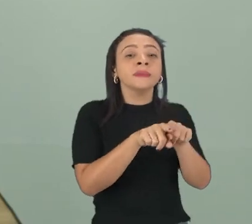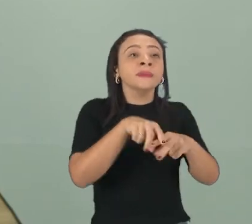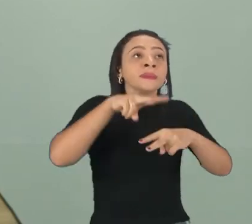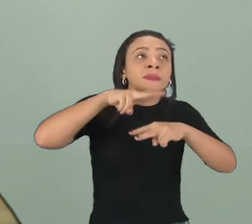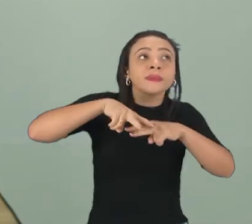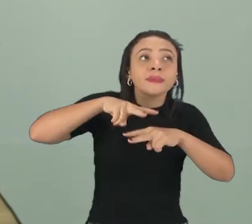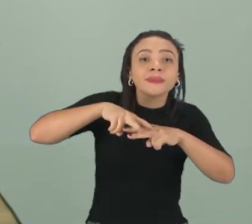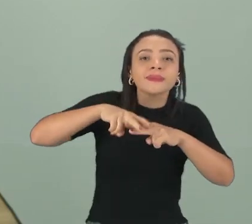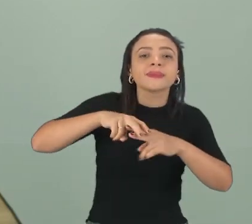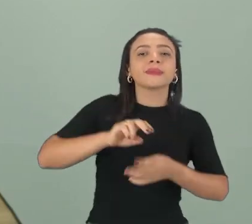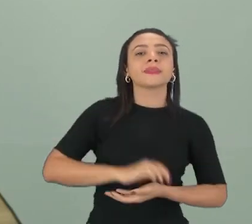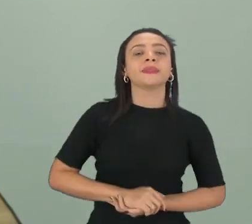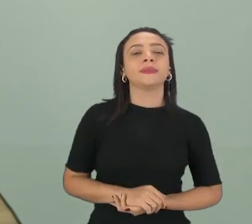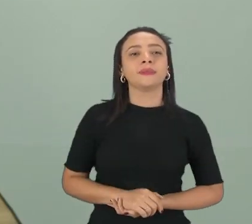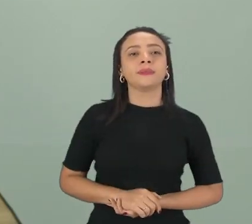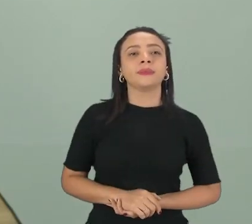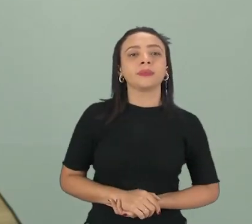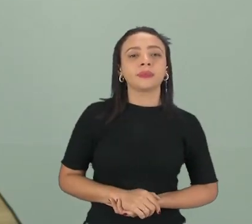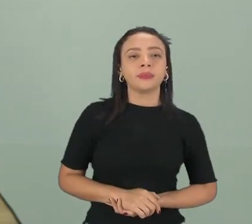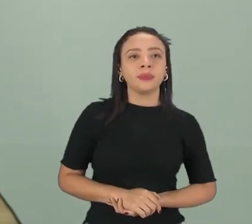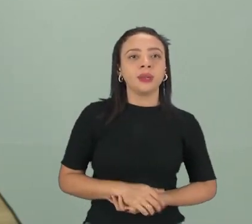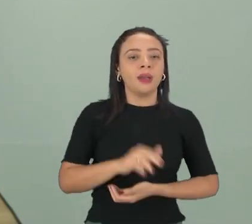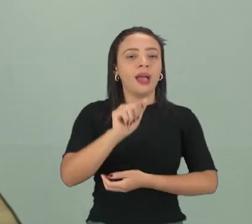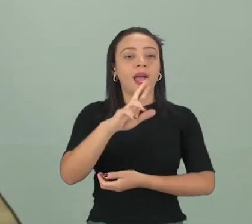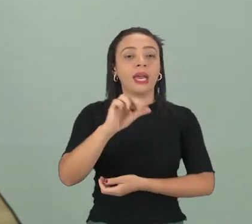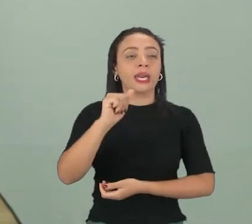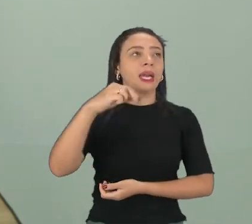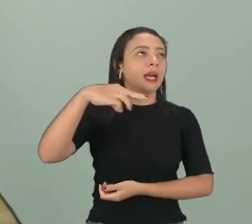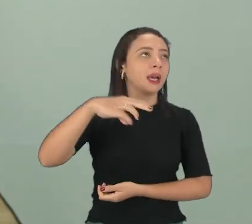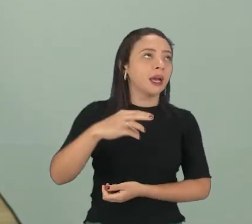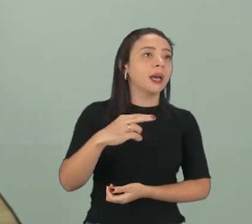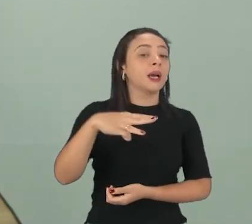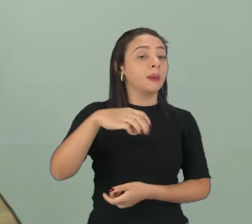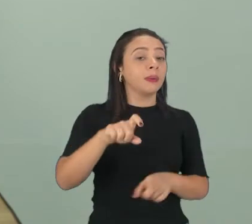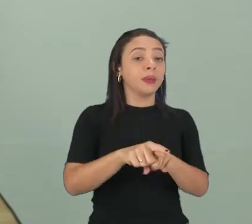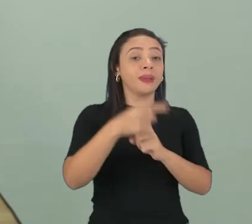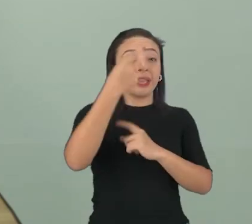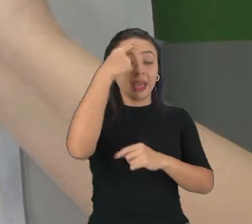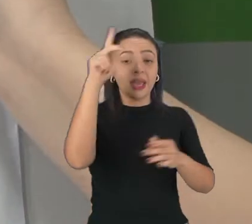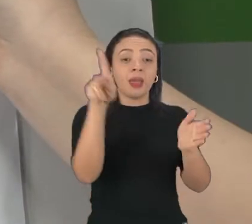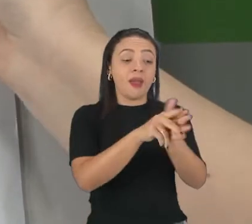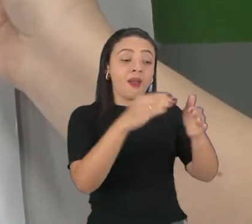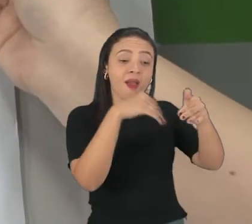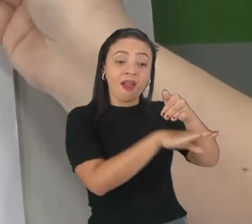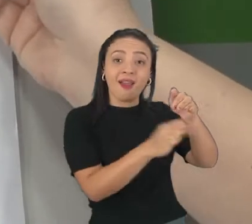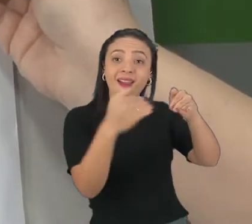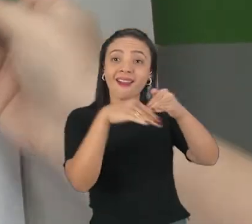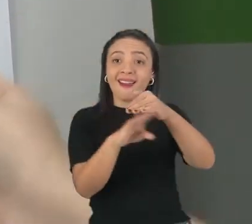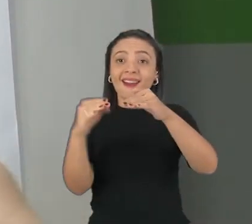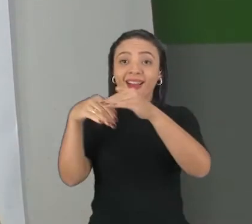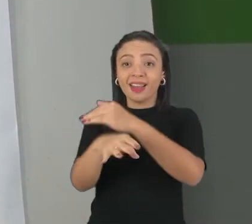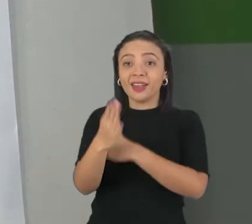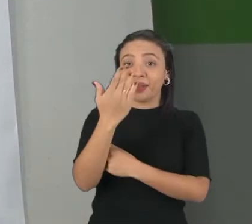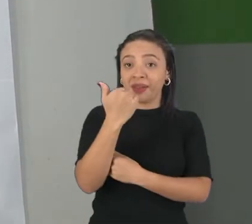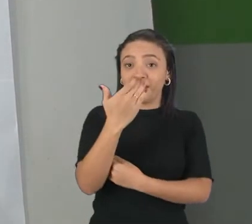os insetos, né, nos arames e ele cria sua própria despensa. Então, ele guarda os